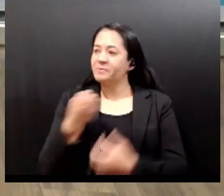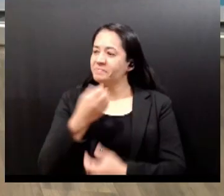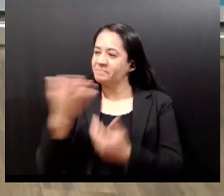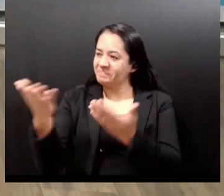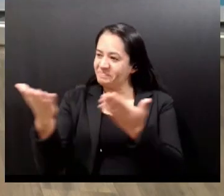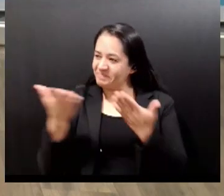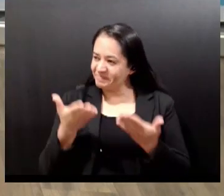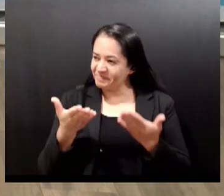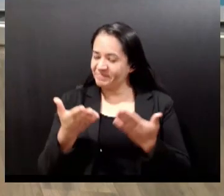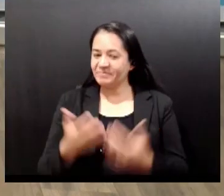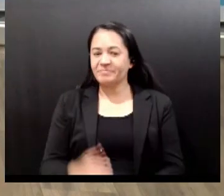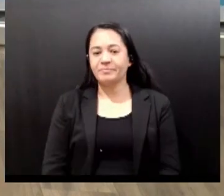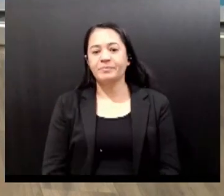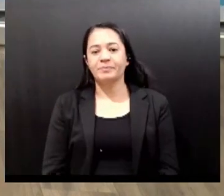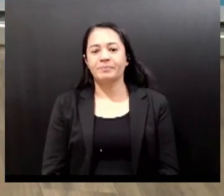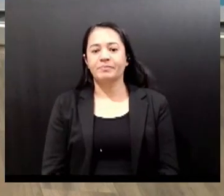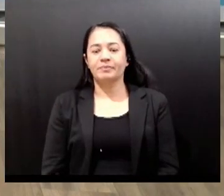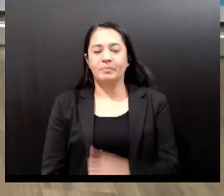Mirna.